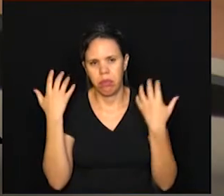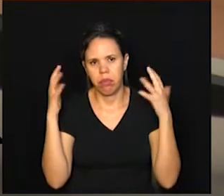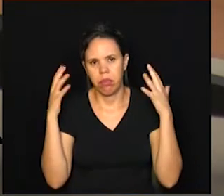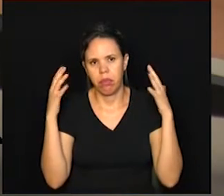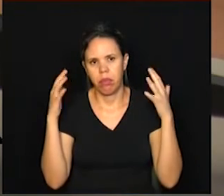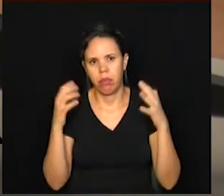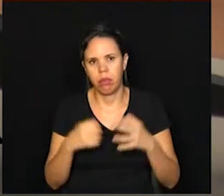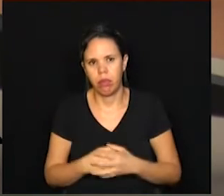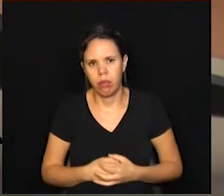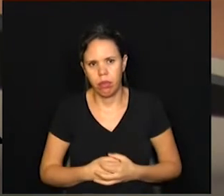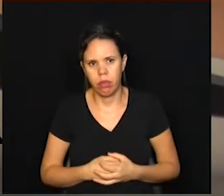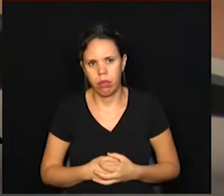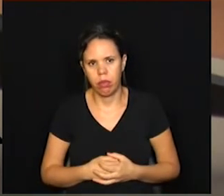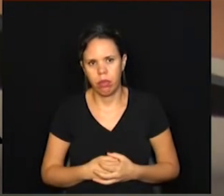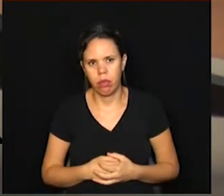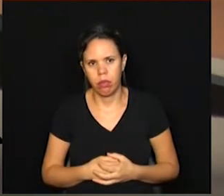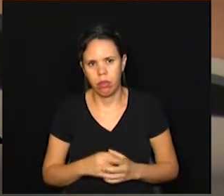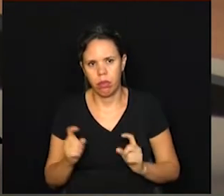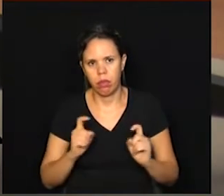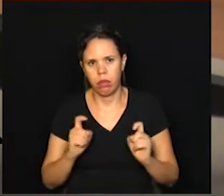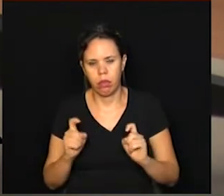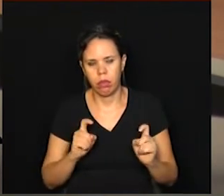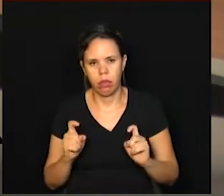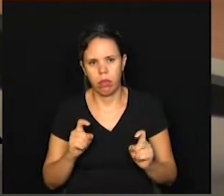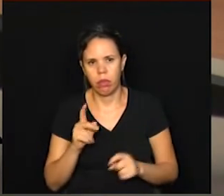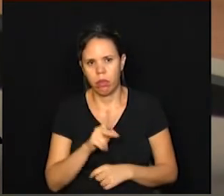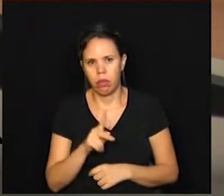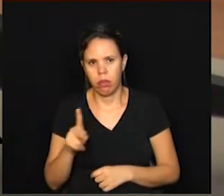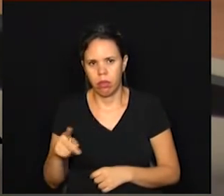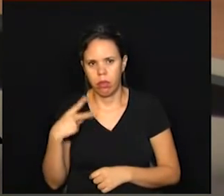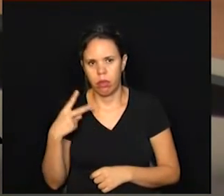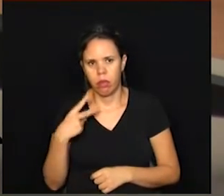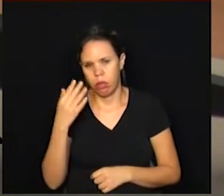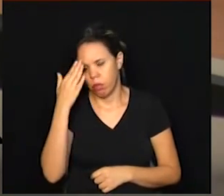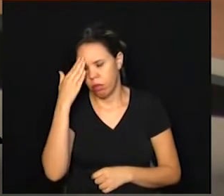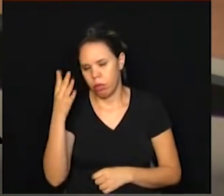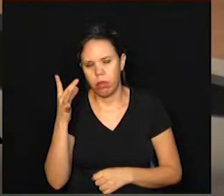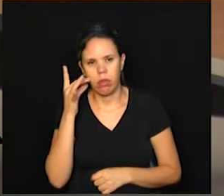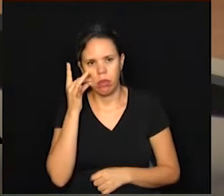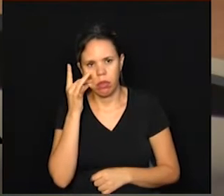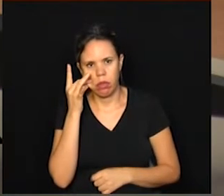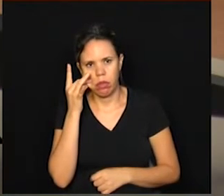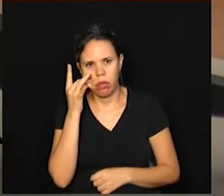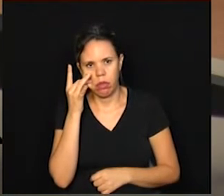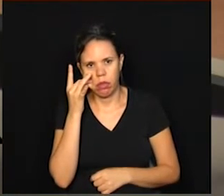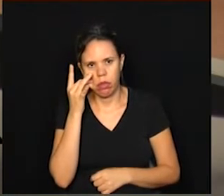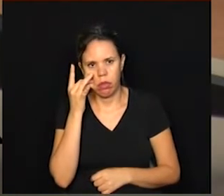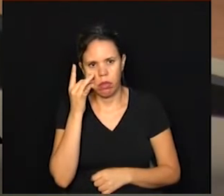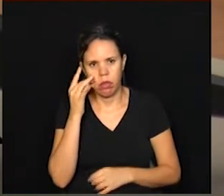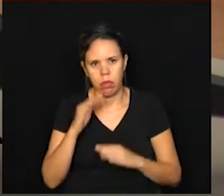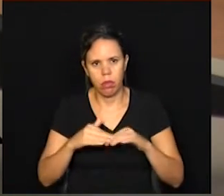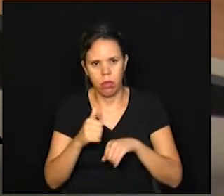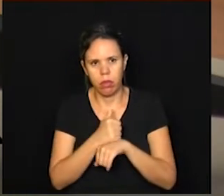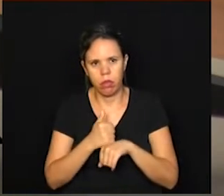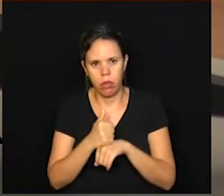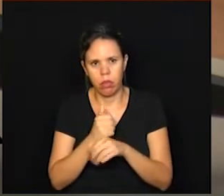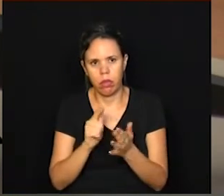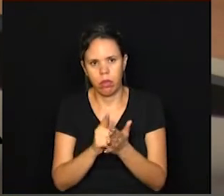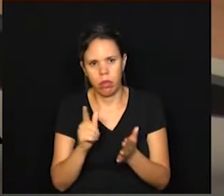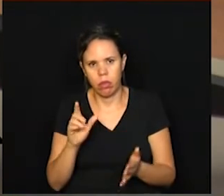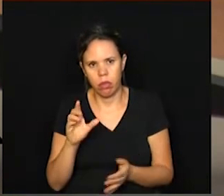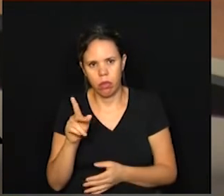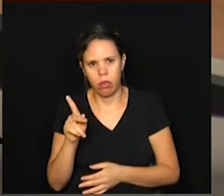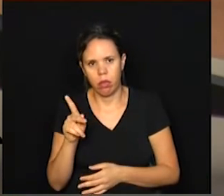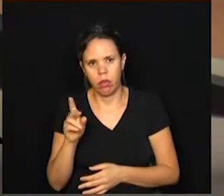parabenizá-lo por essa audiência, professor, e agradecer a presença dos profissionais do Correio Popular